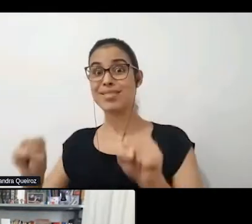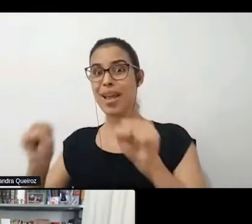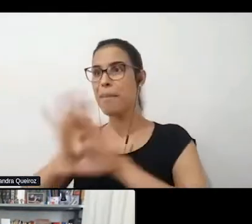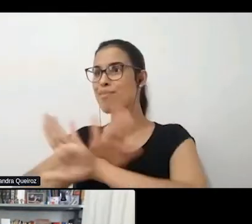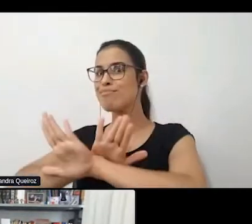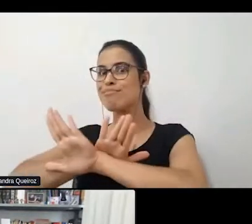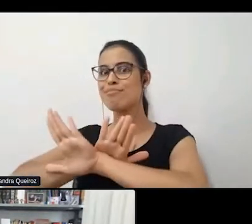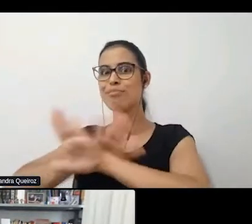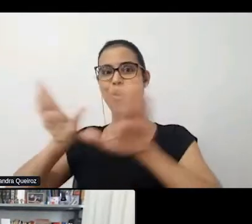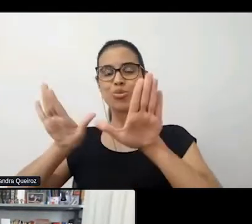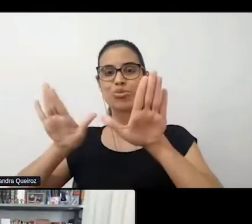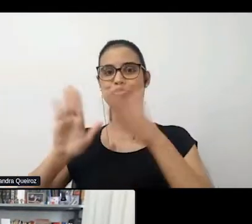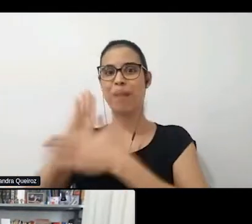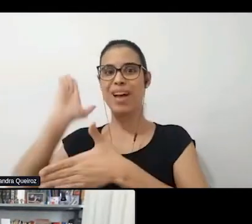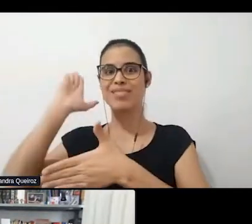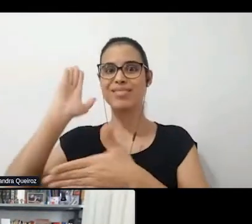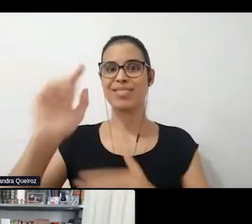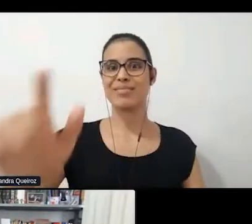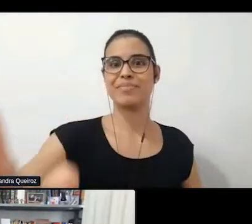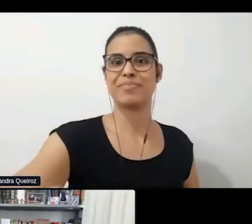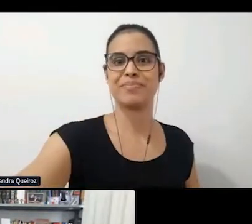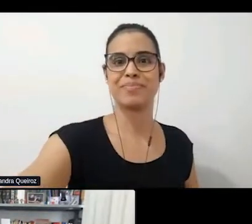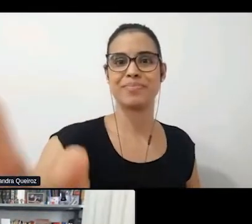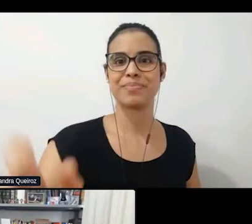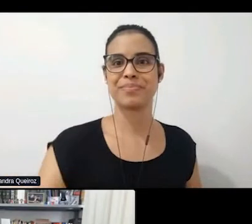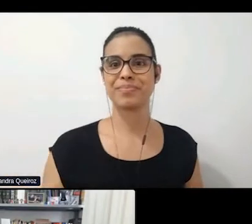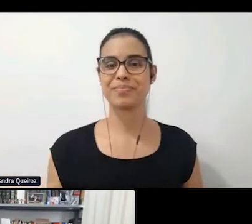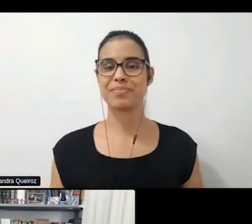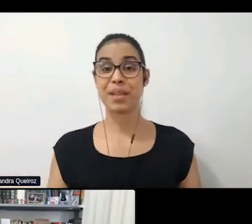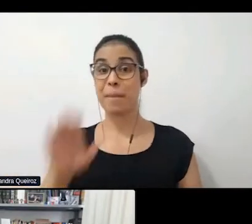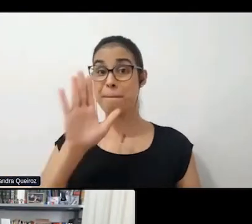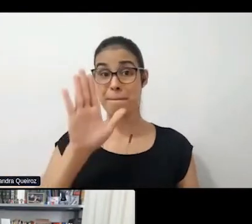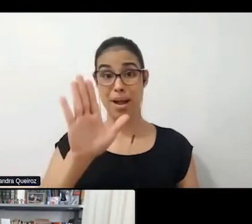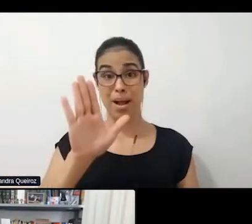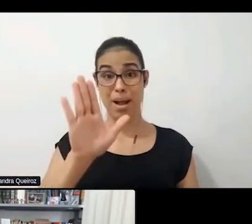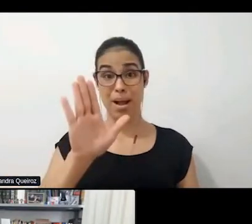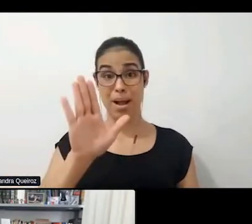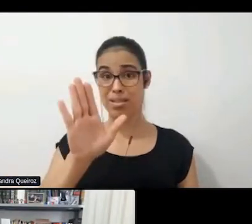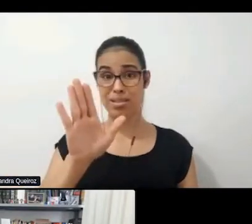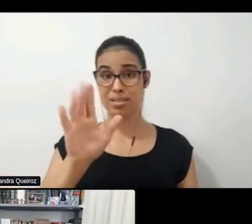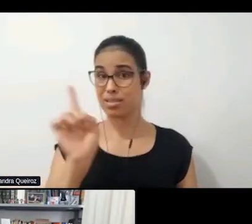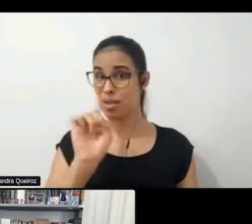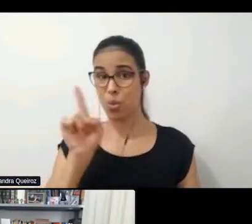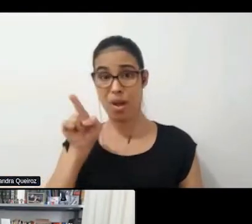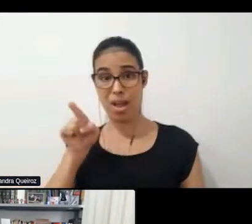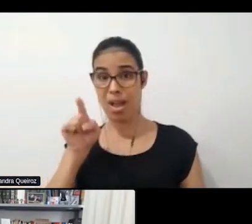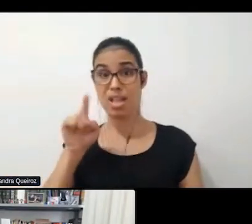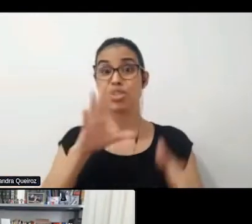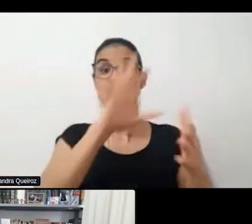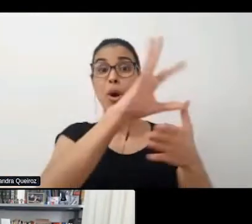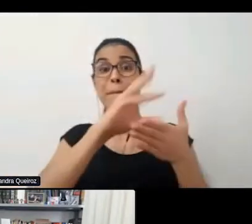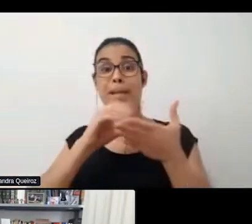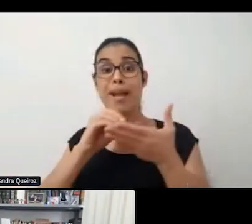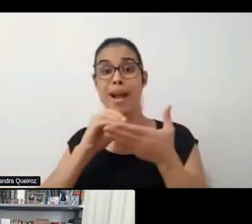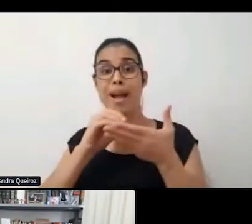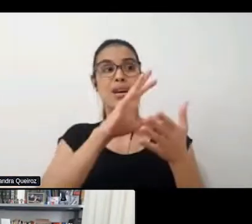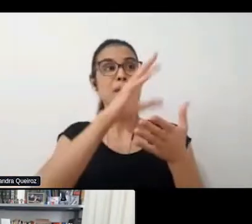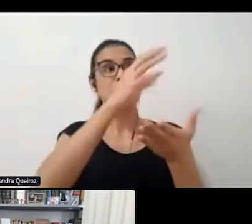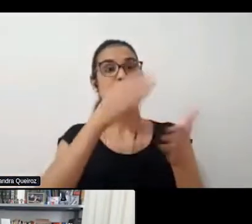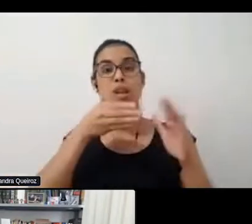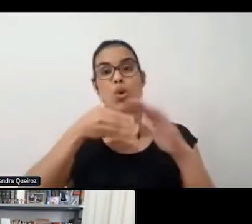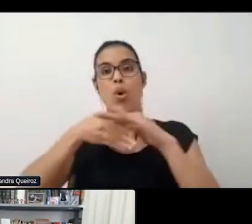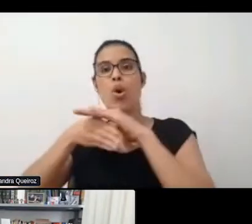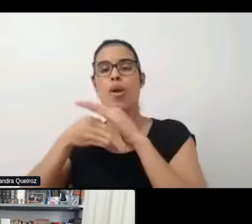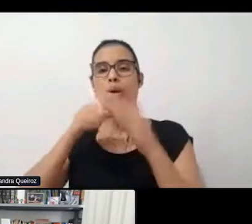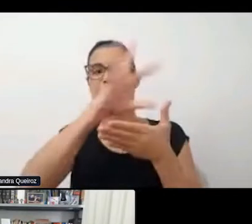e está tudo correto. Porém, a gente tem um processo, que é isso que a Sandy estava falando aqui, que é um processo